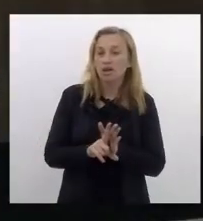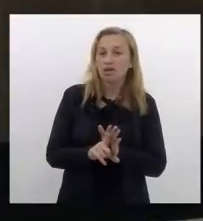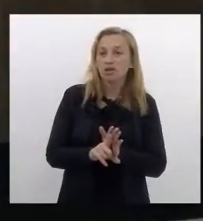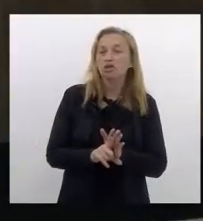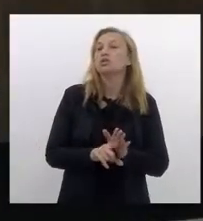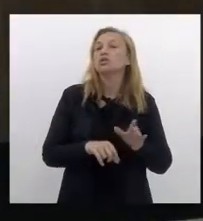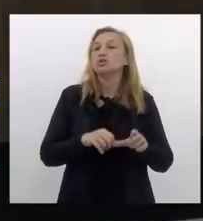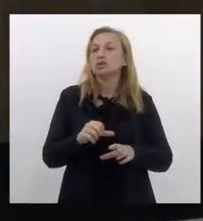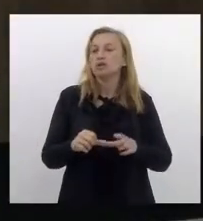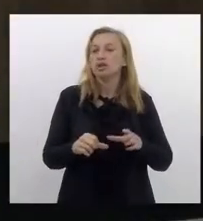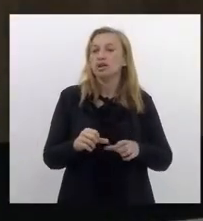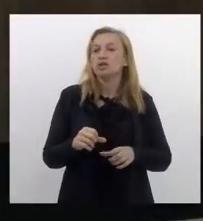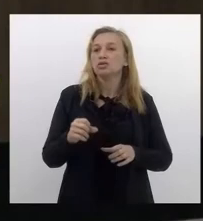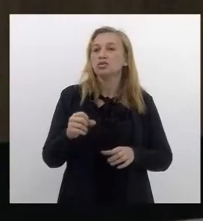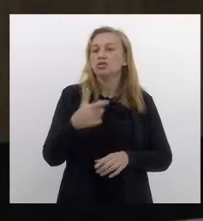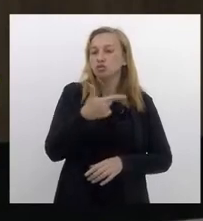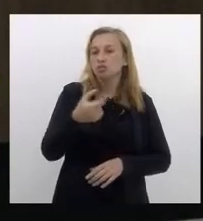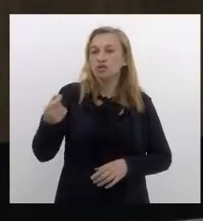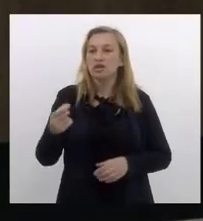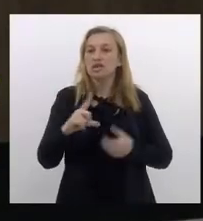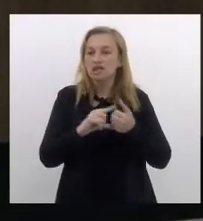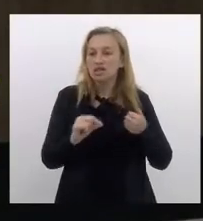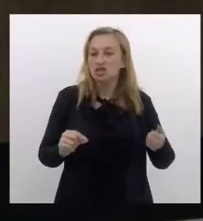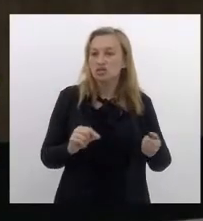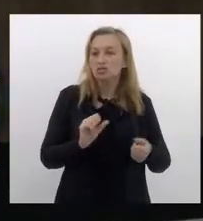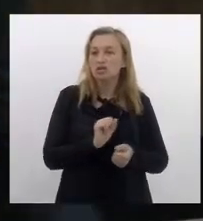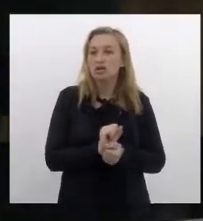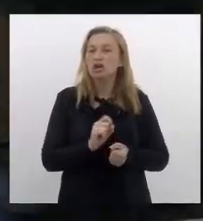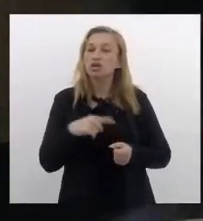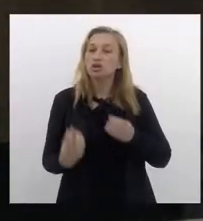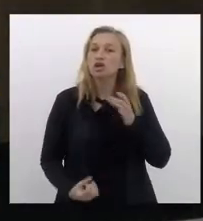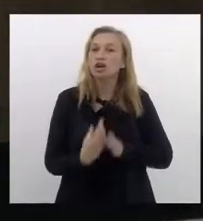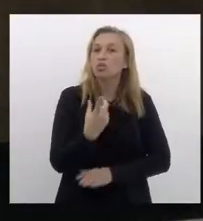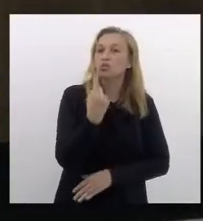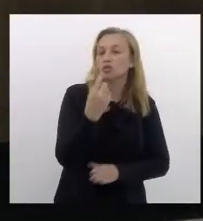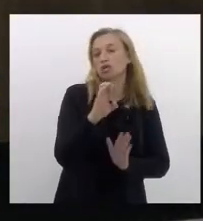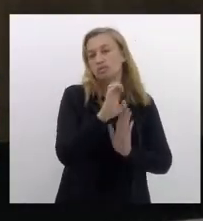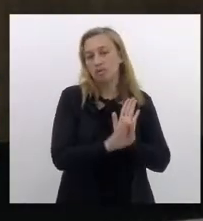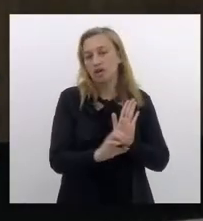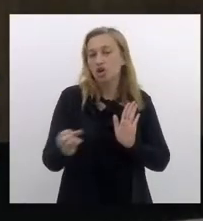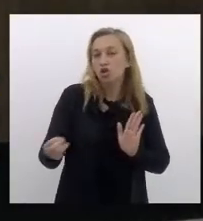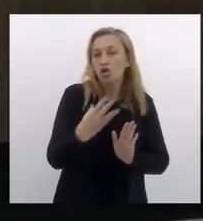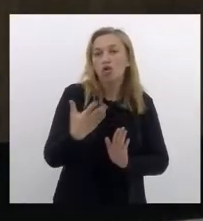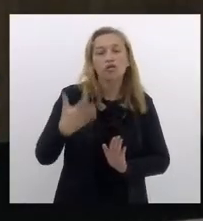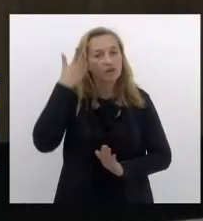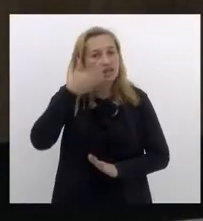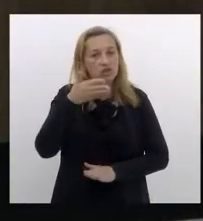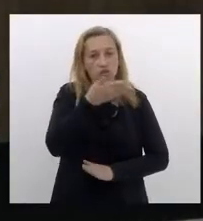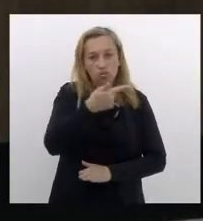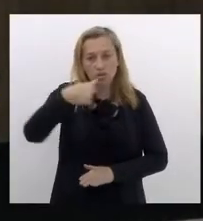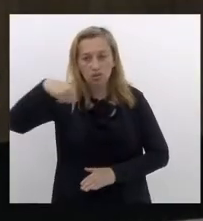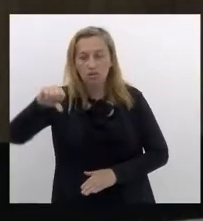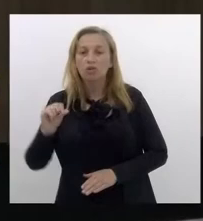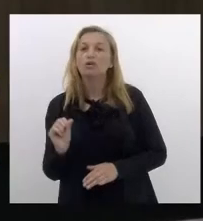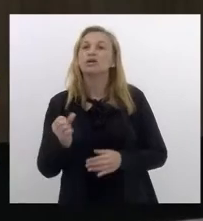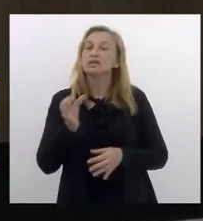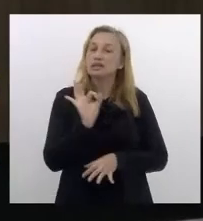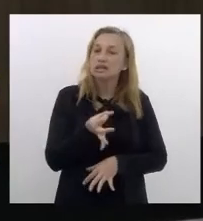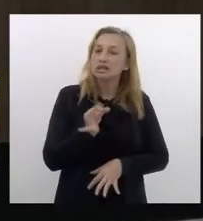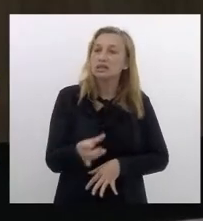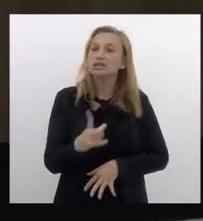esse artigo foi revogado, né? E nós fizemos uma emenda a essa nova mensagem de 2019 para